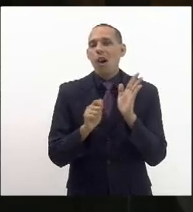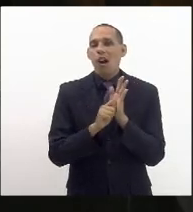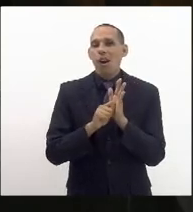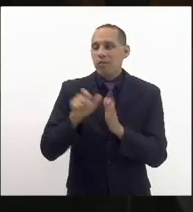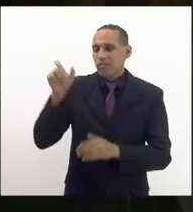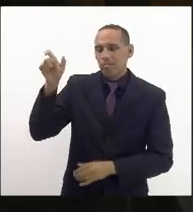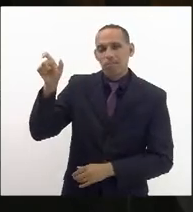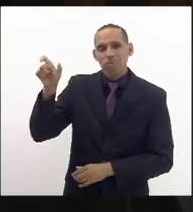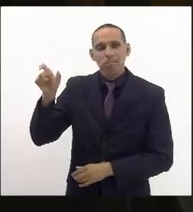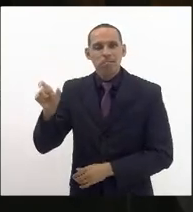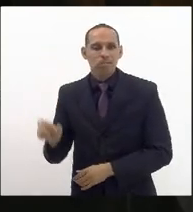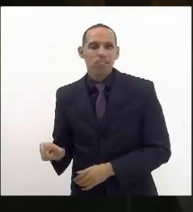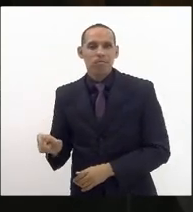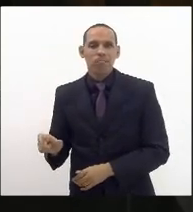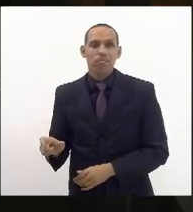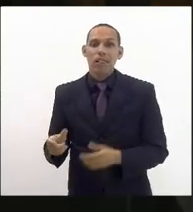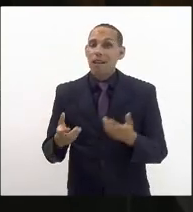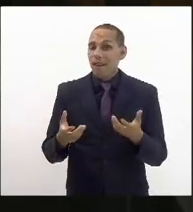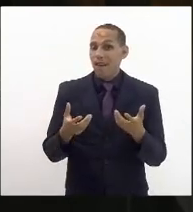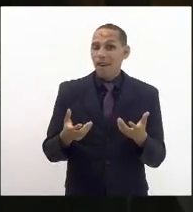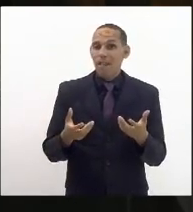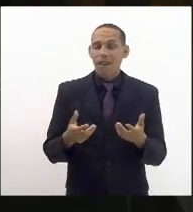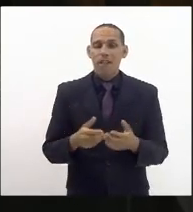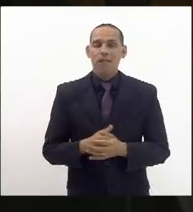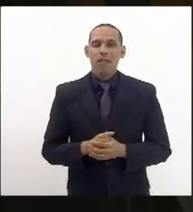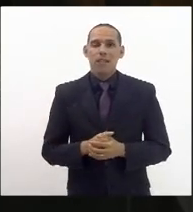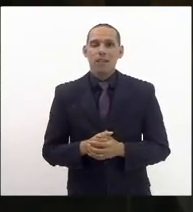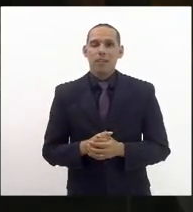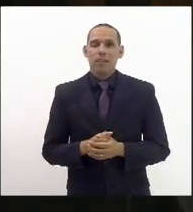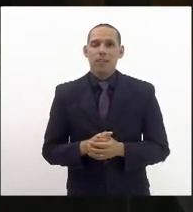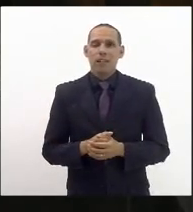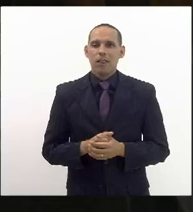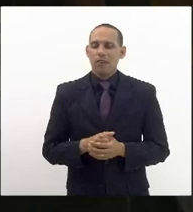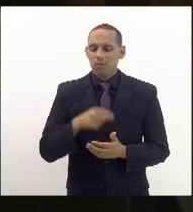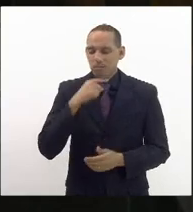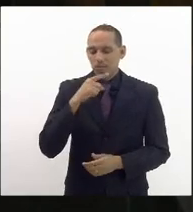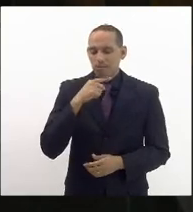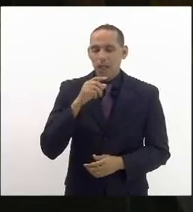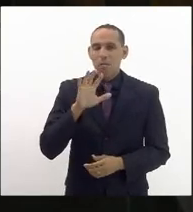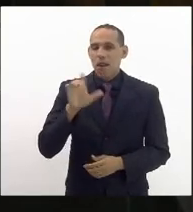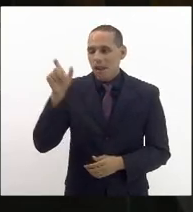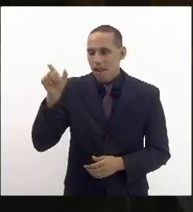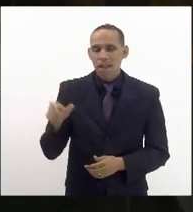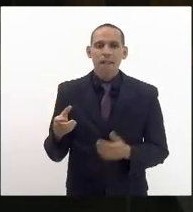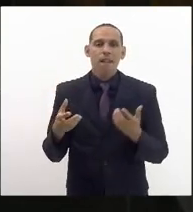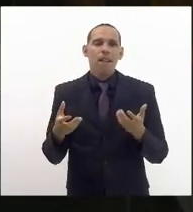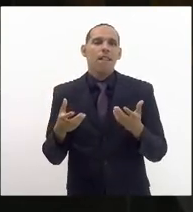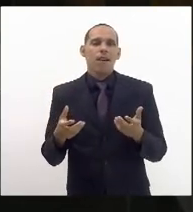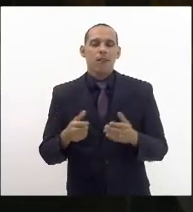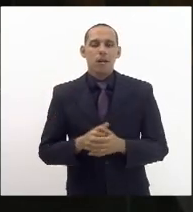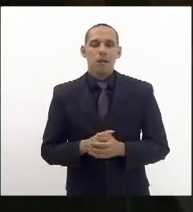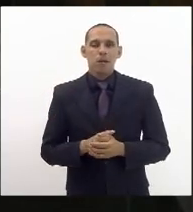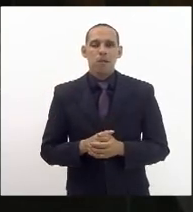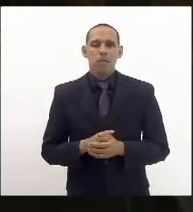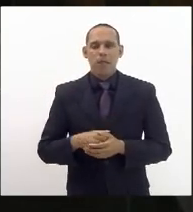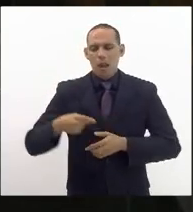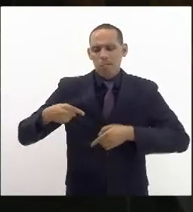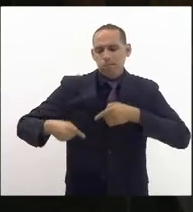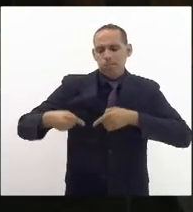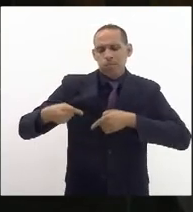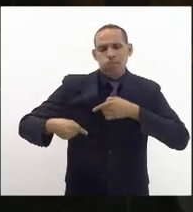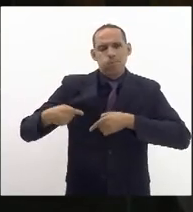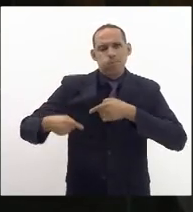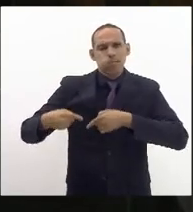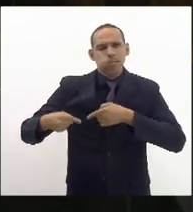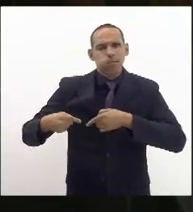calhorda que pretende ser, nunca será, mas que pretende se colocar na disputa para o governo